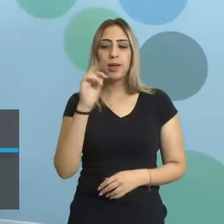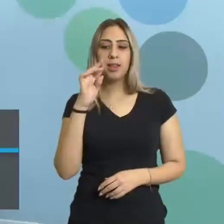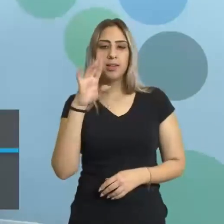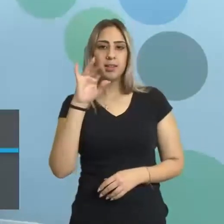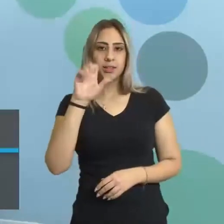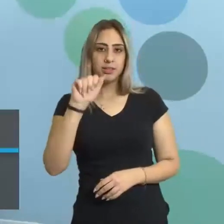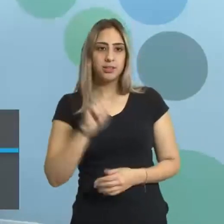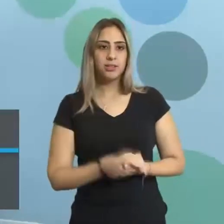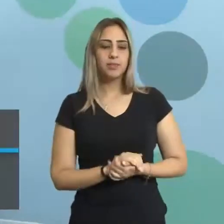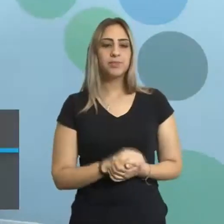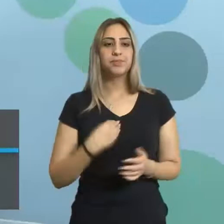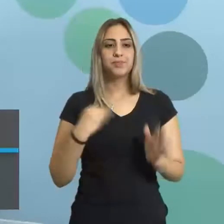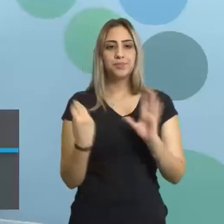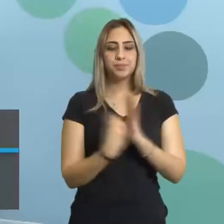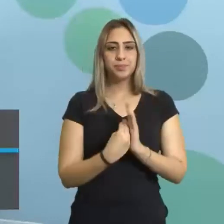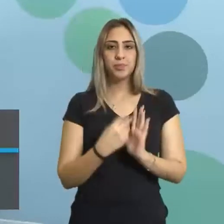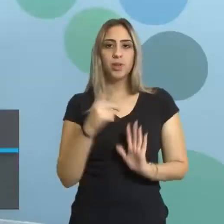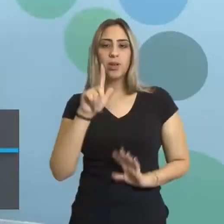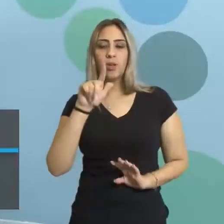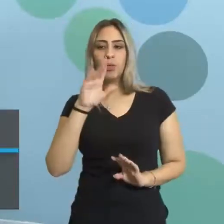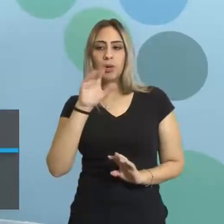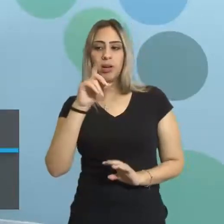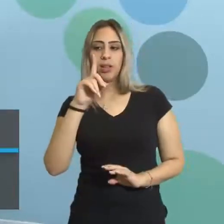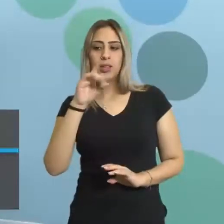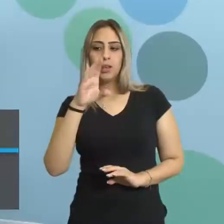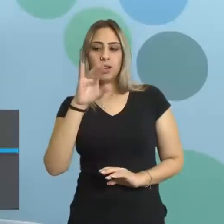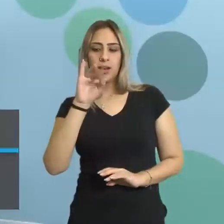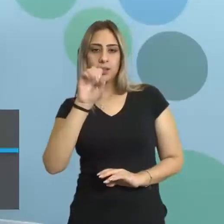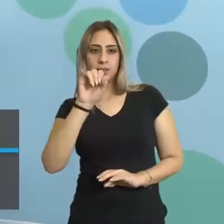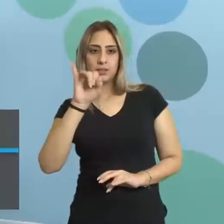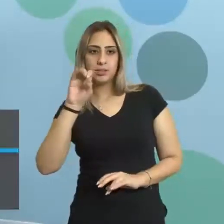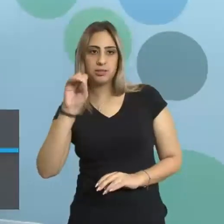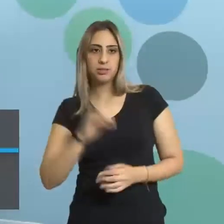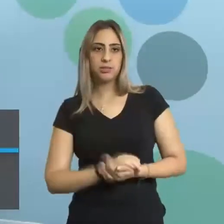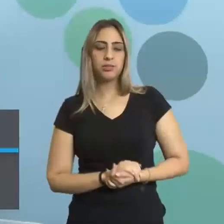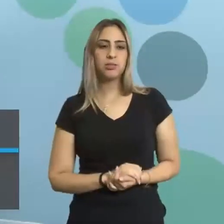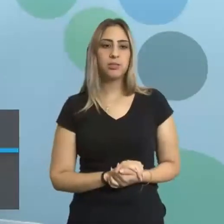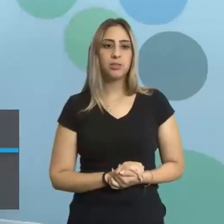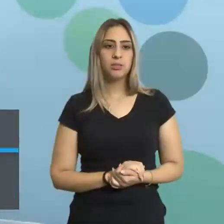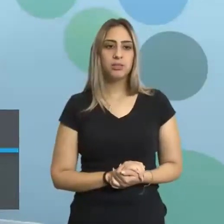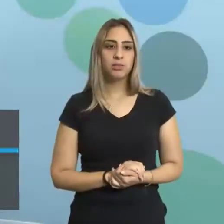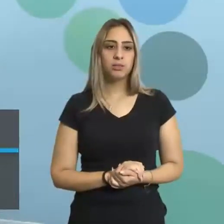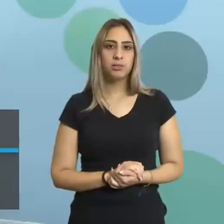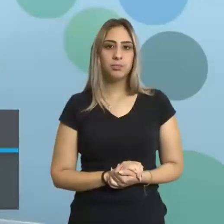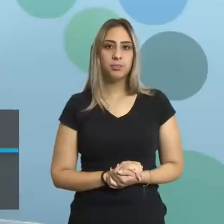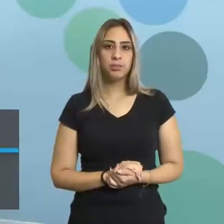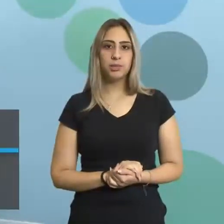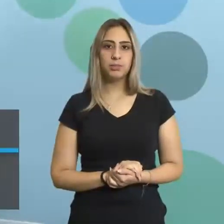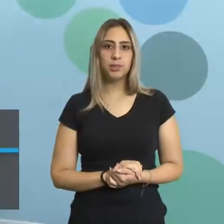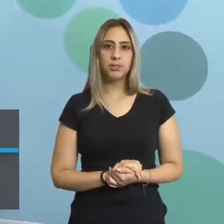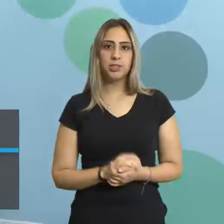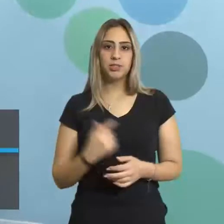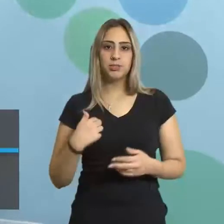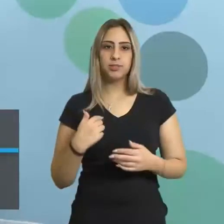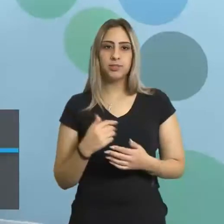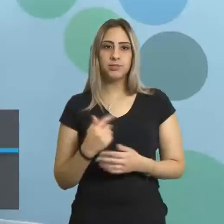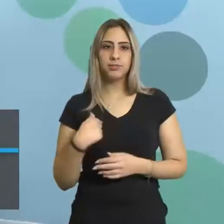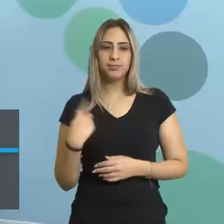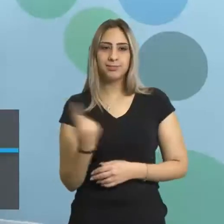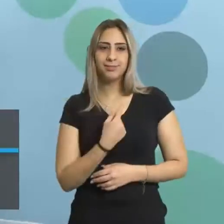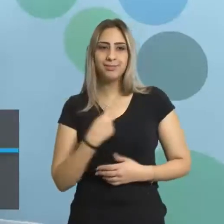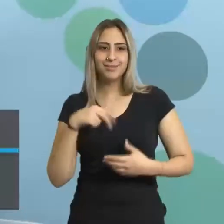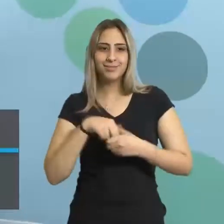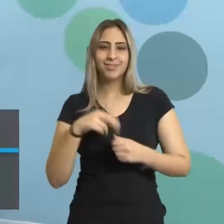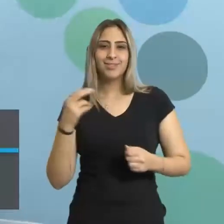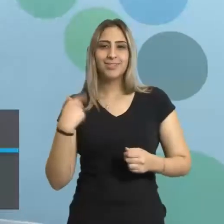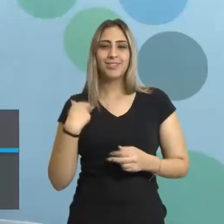colocou a luta de classes né o professor é de ar eu acho colocou essa imagem de referência à Revolução